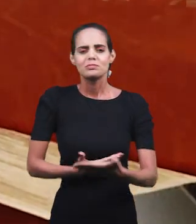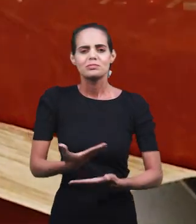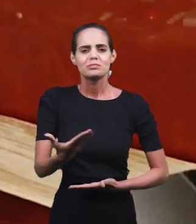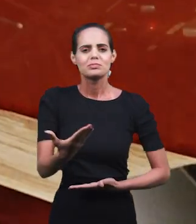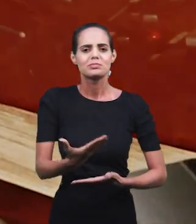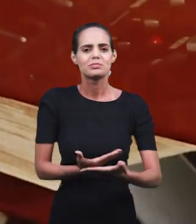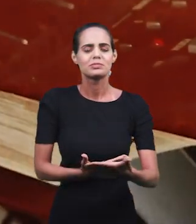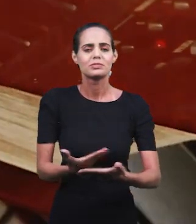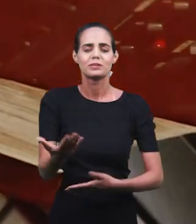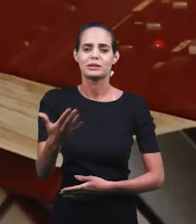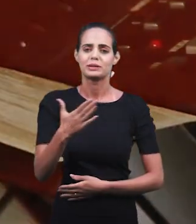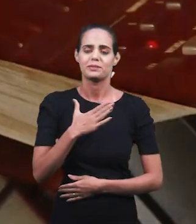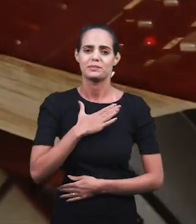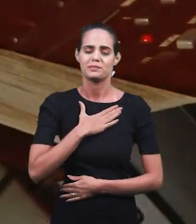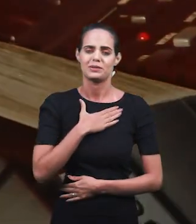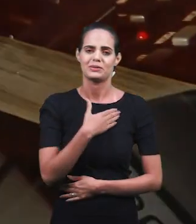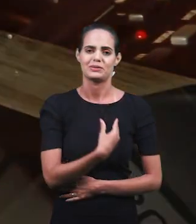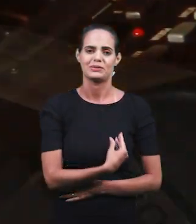Jesus,